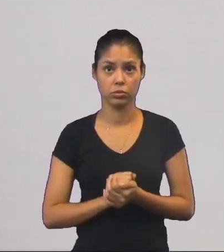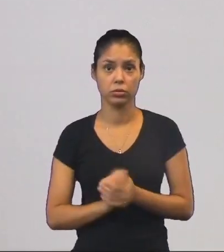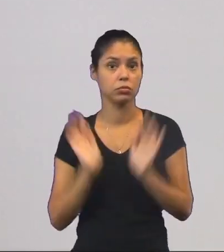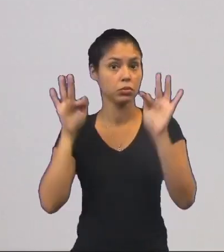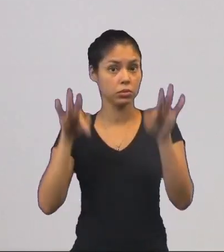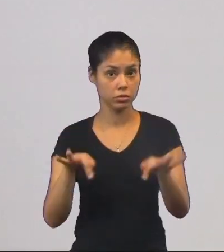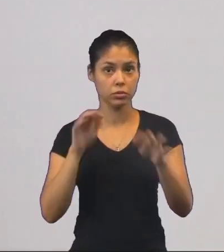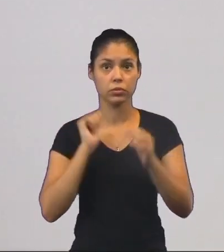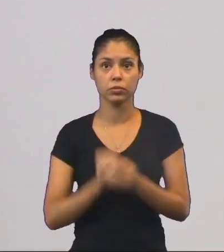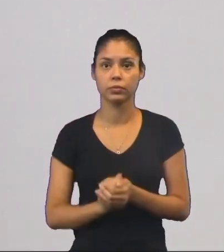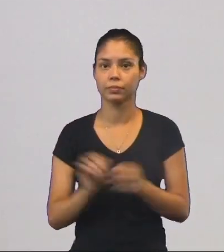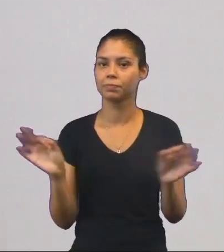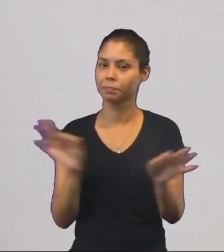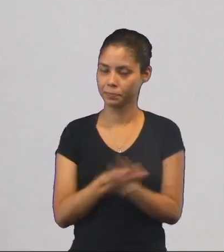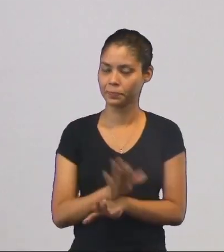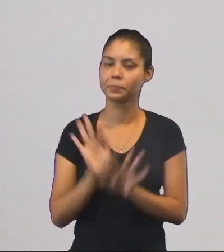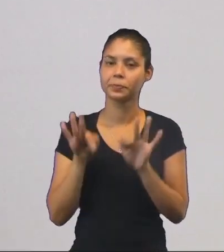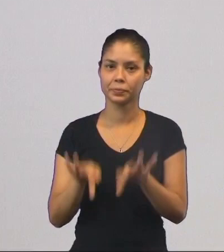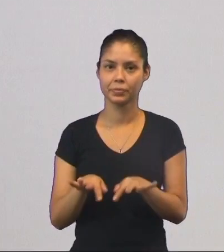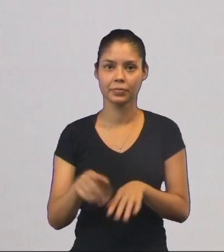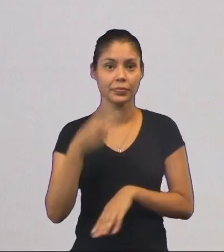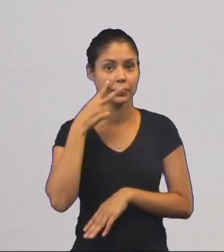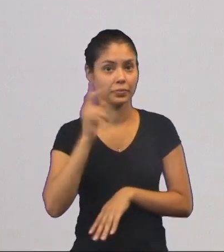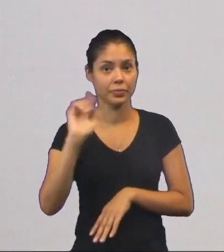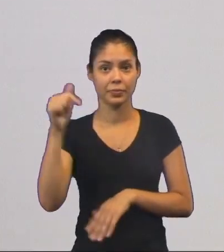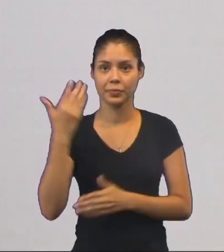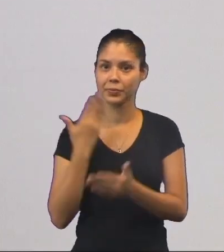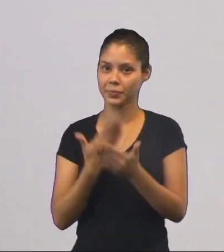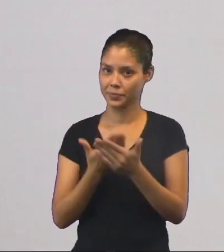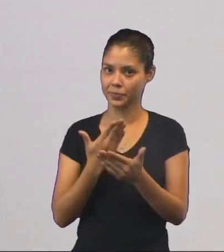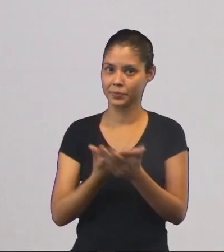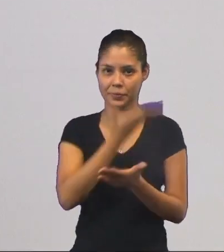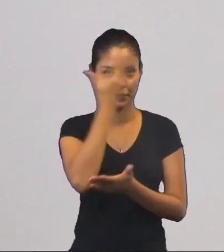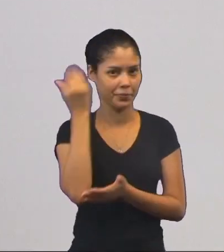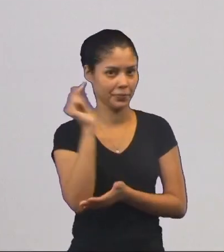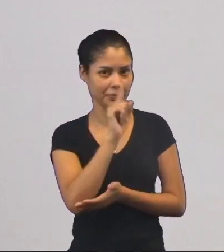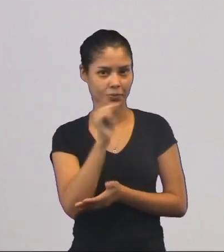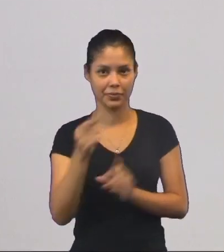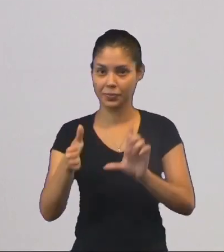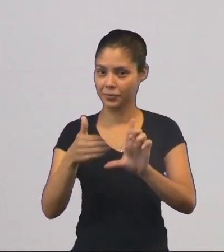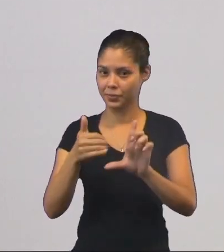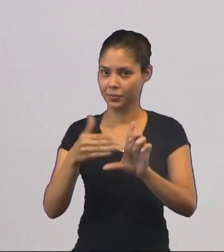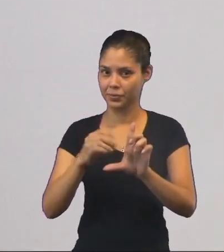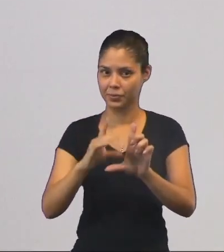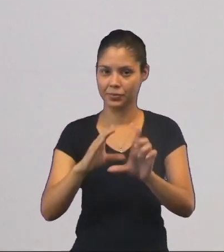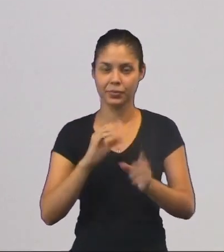vamos finalizar por aqui e eu te vejo na próxima aula. Não esquece de acessar a